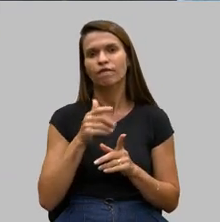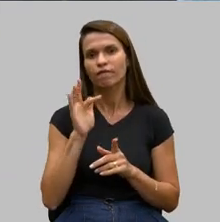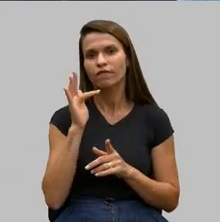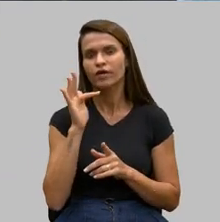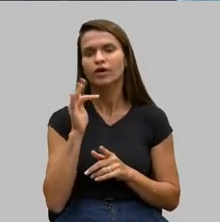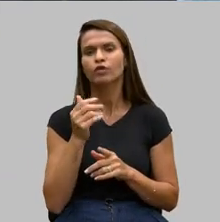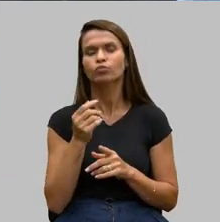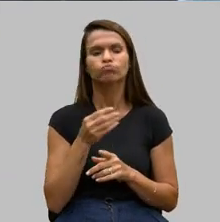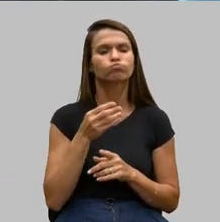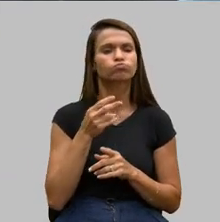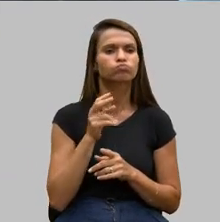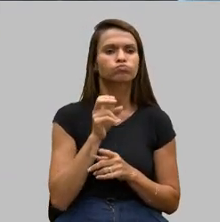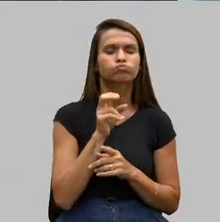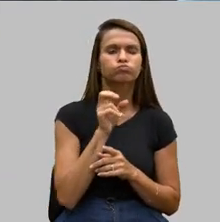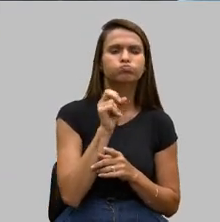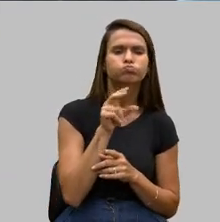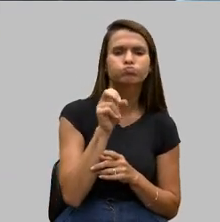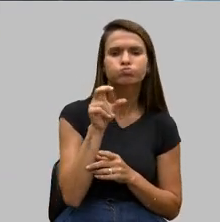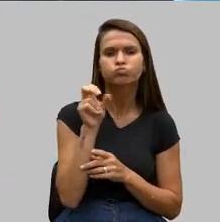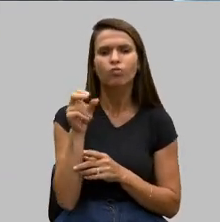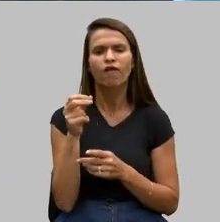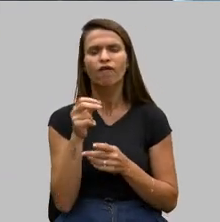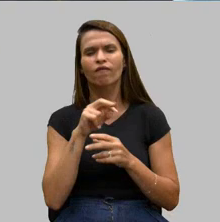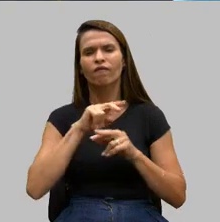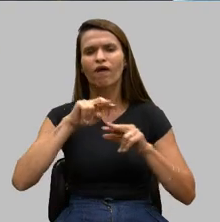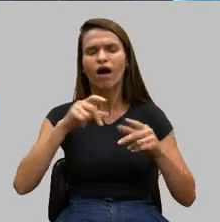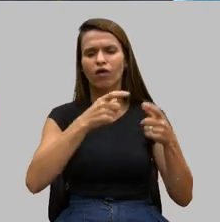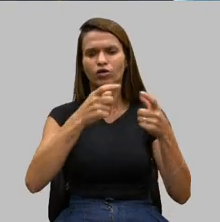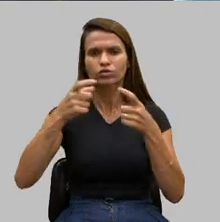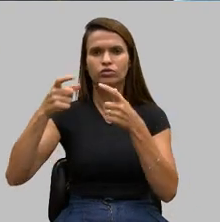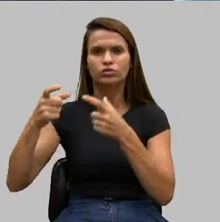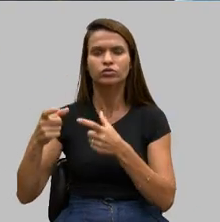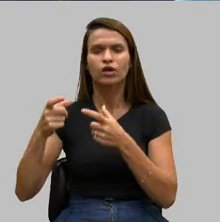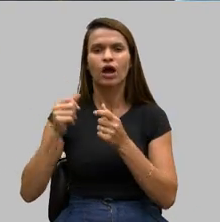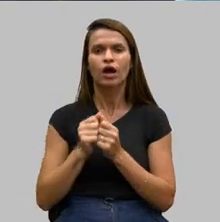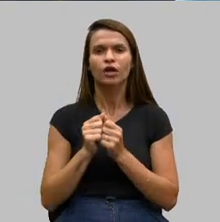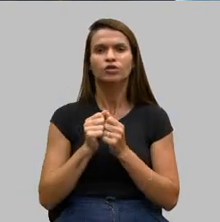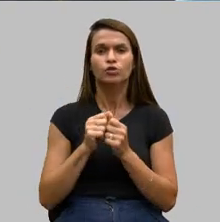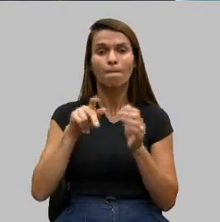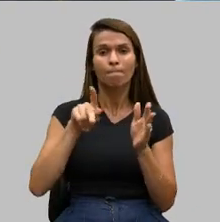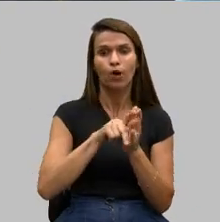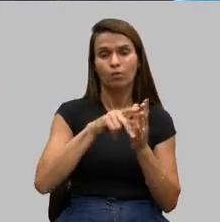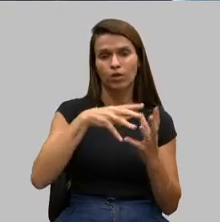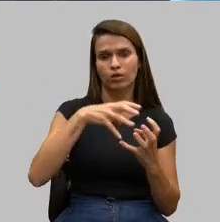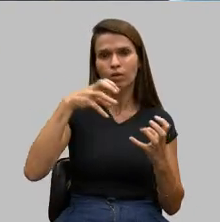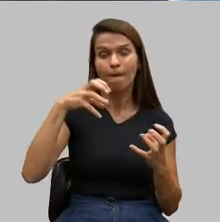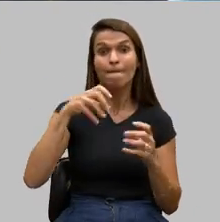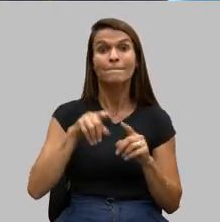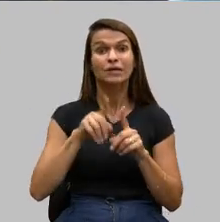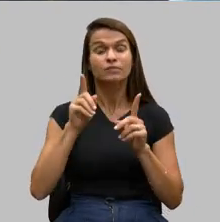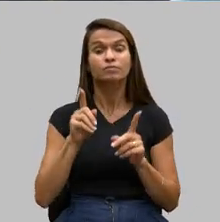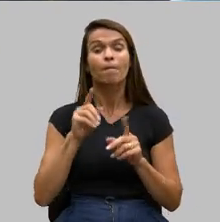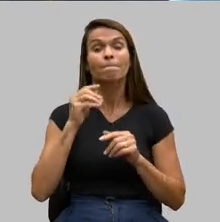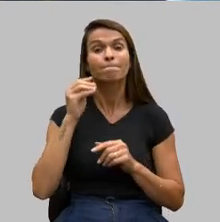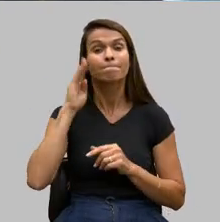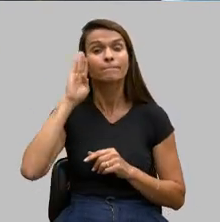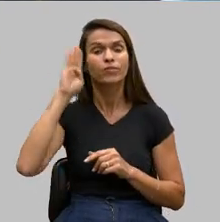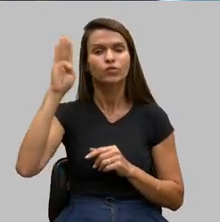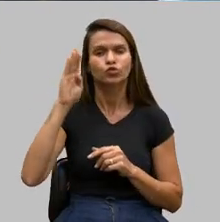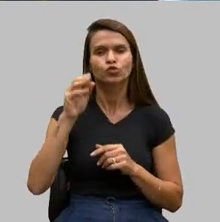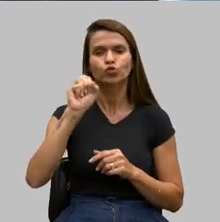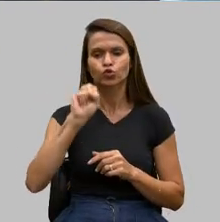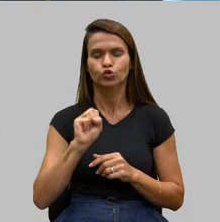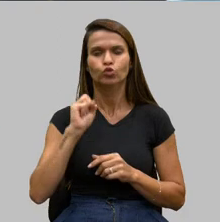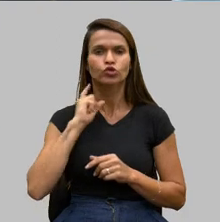asilos lares de idosos por todo o estado de Minas Gerais mas concentrado no sul de Minas e a gente vê muitas